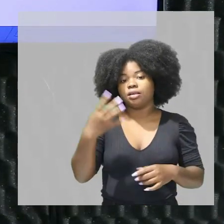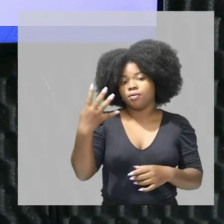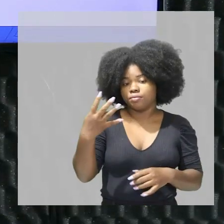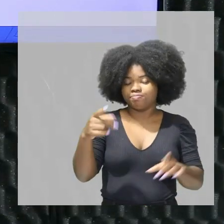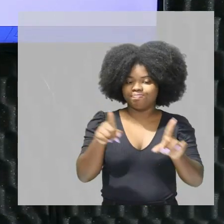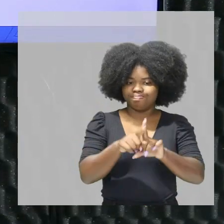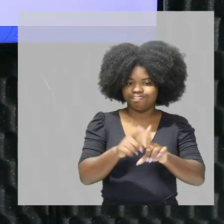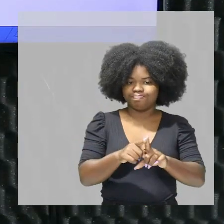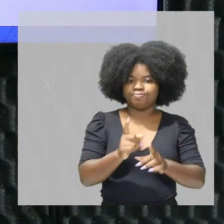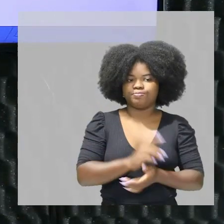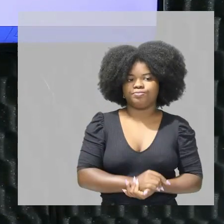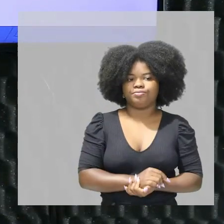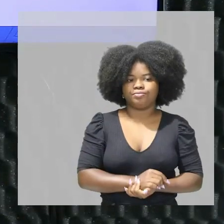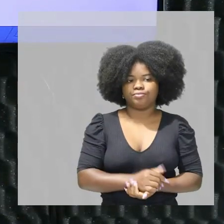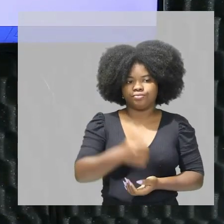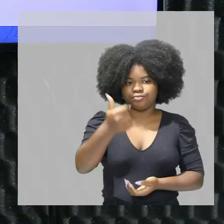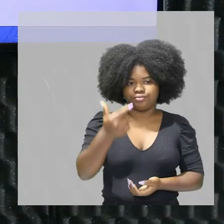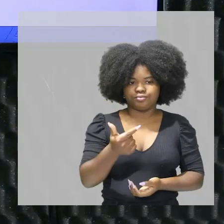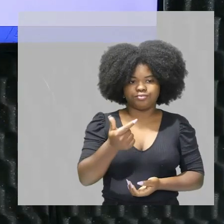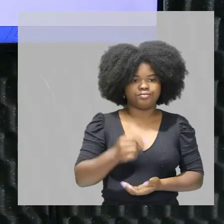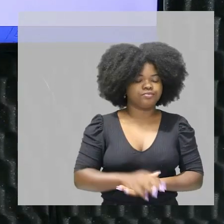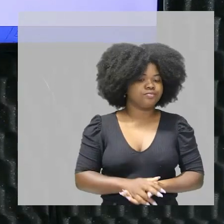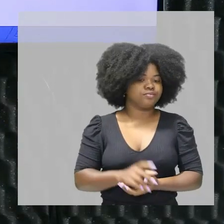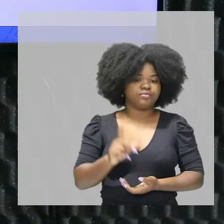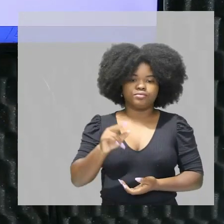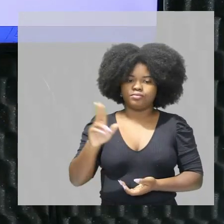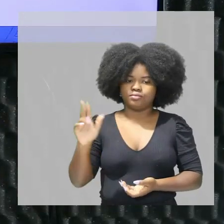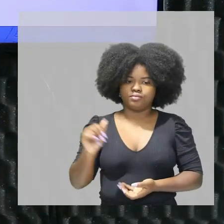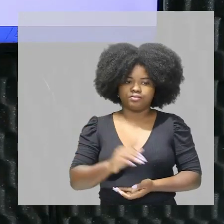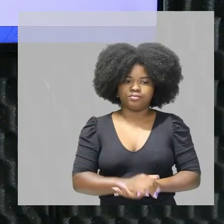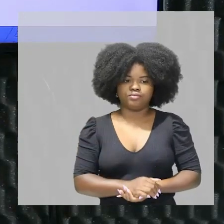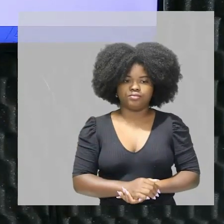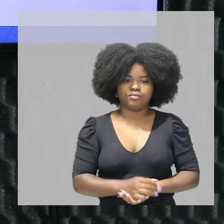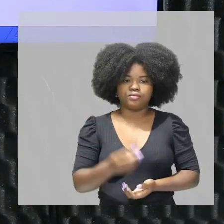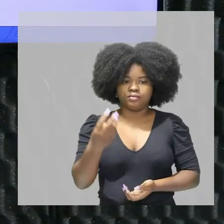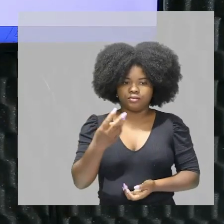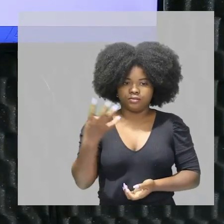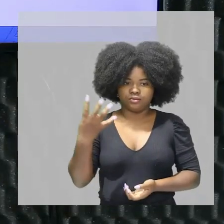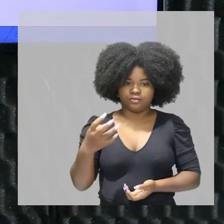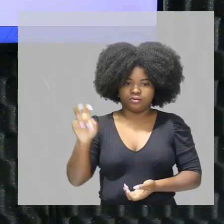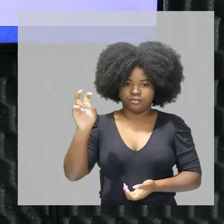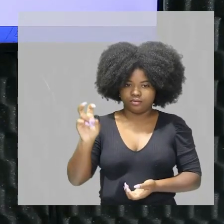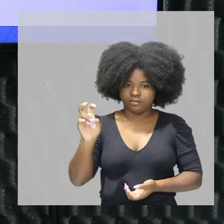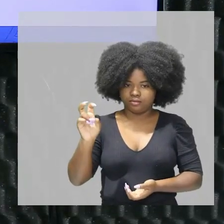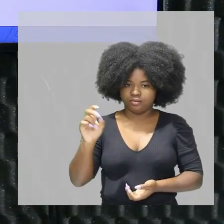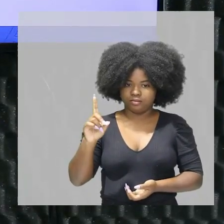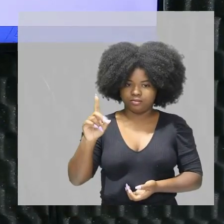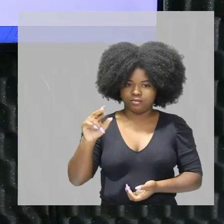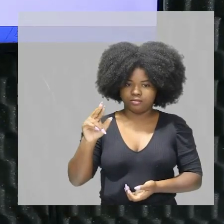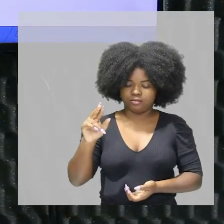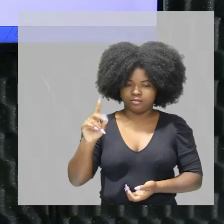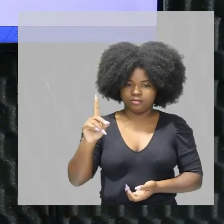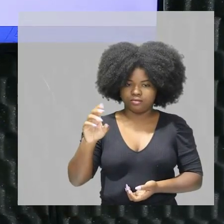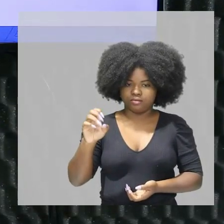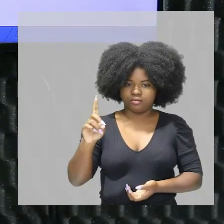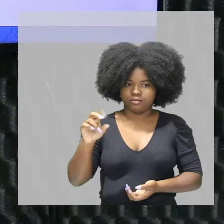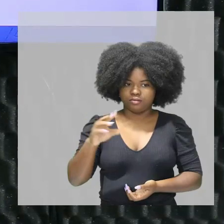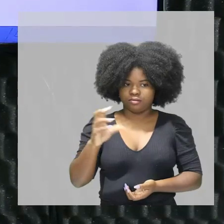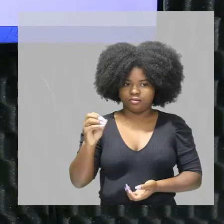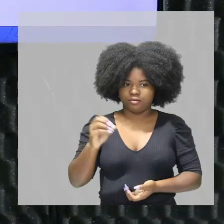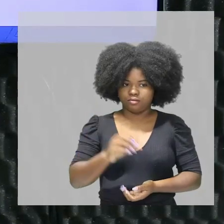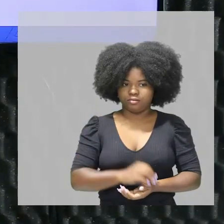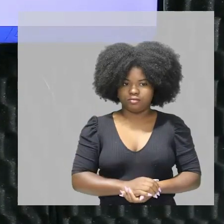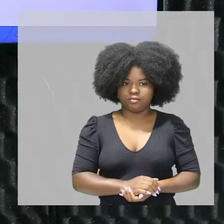induções A1 A2 não são deduções a três a quatro é cinco são deduções três quatro e cinco